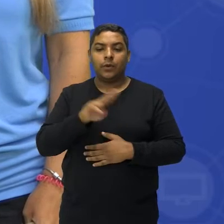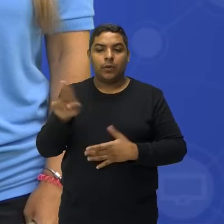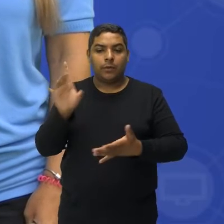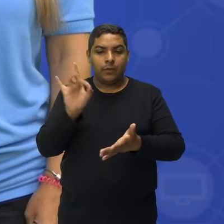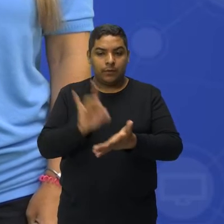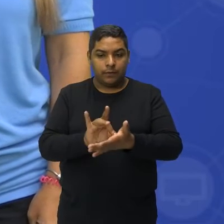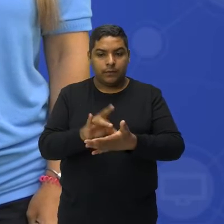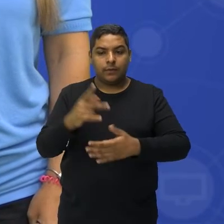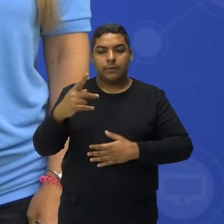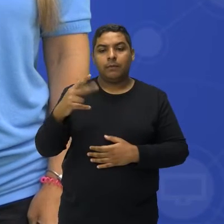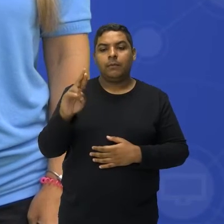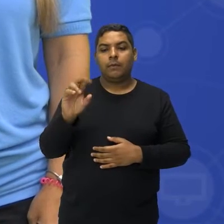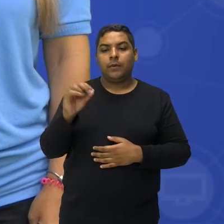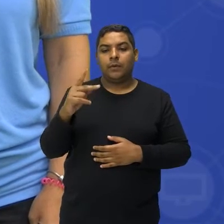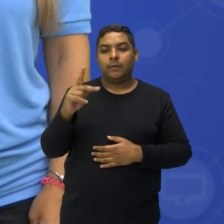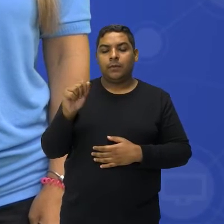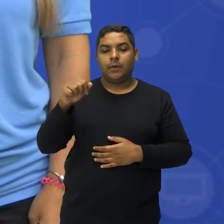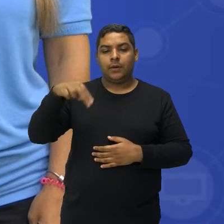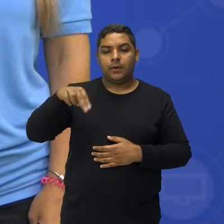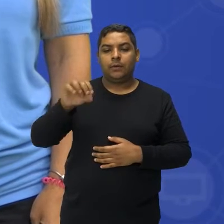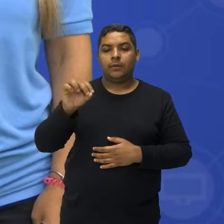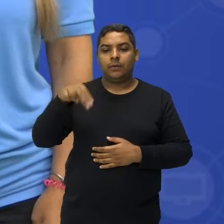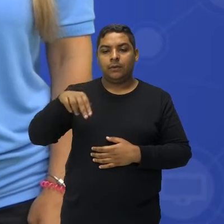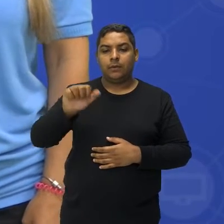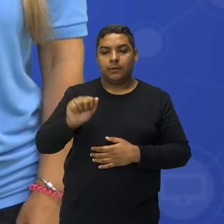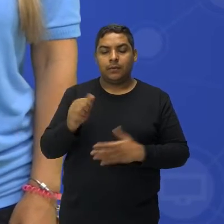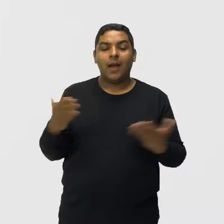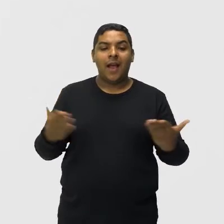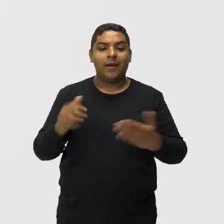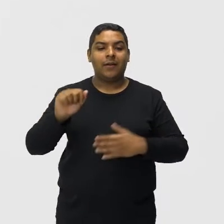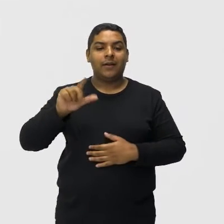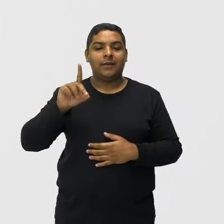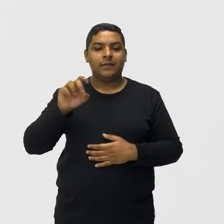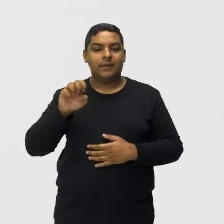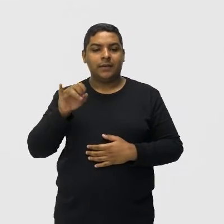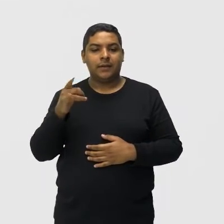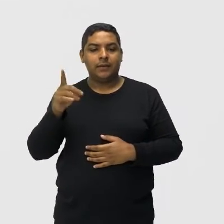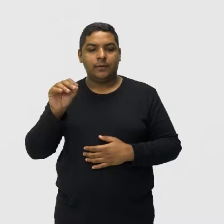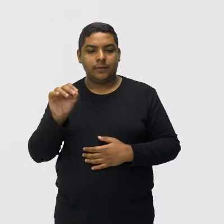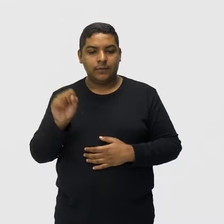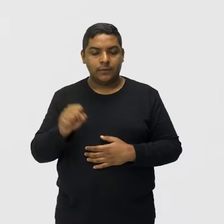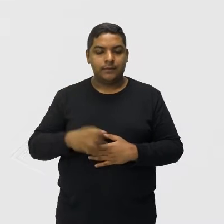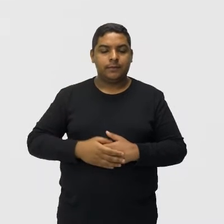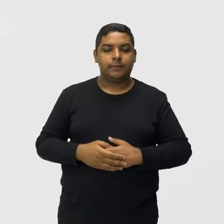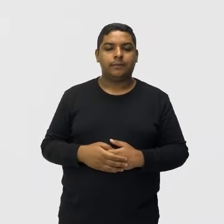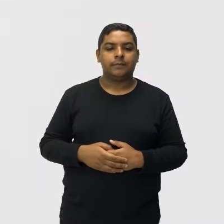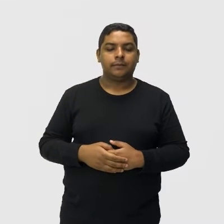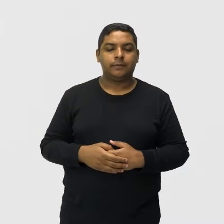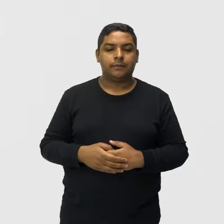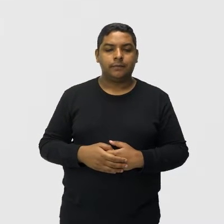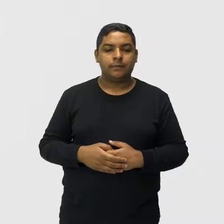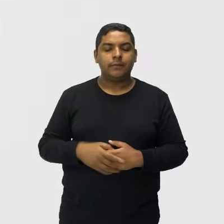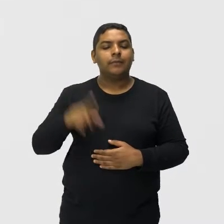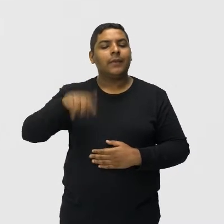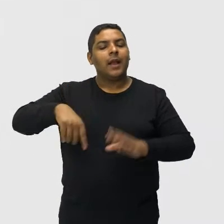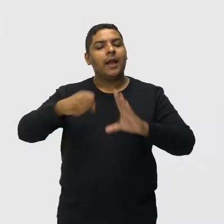é propanona, tá bom? Bora falar dos aldeídos agora. Então, os aldeídos